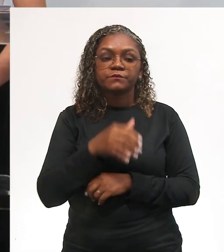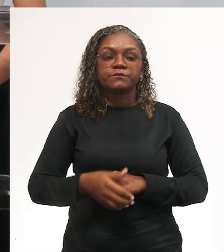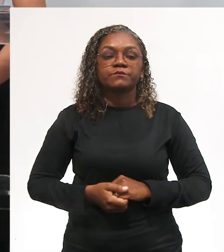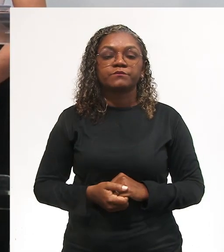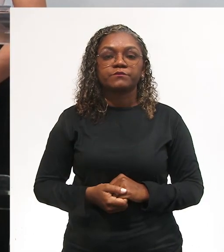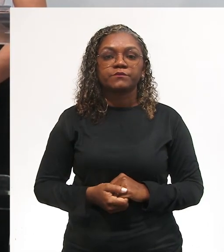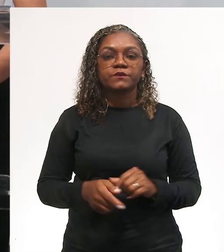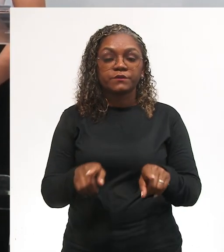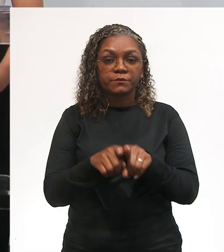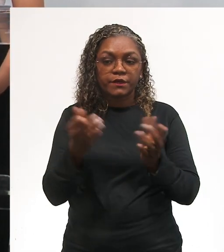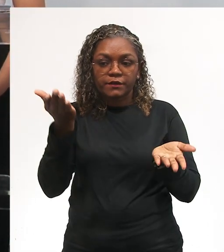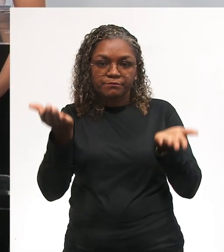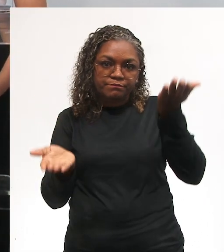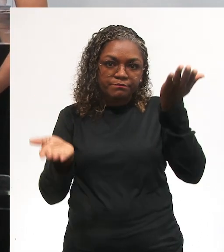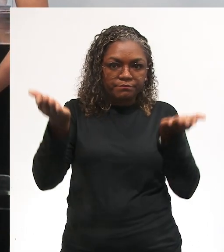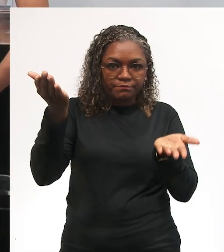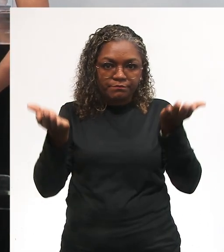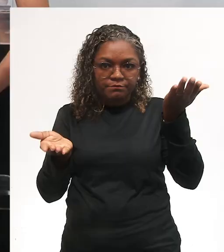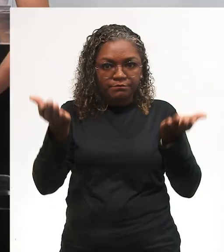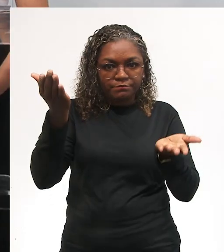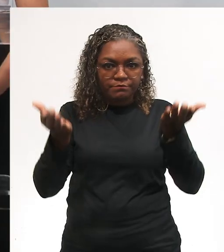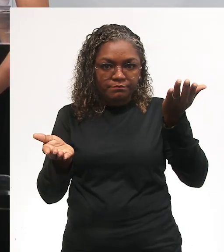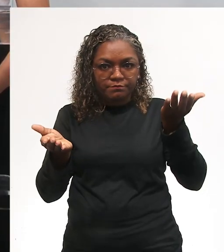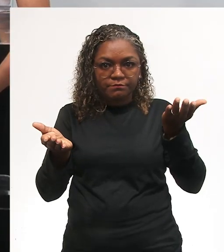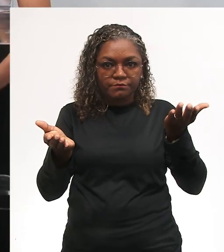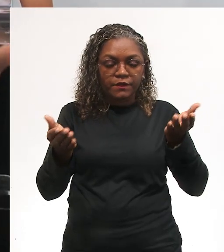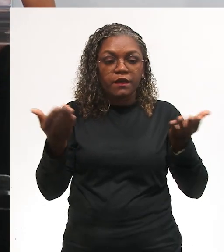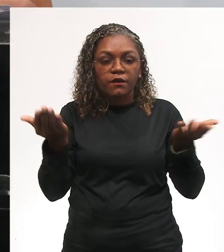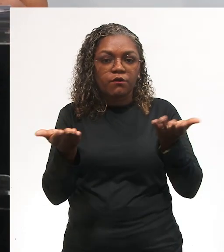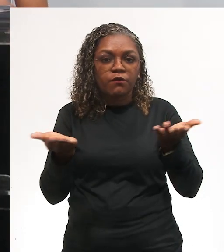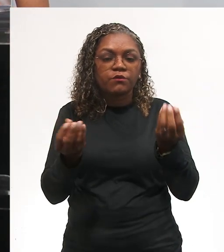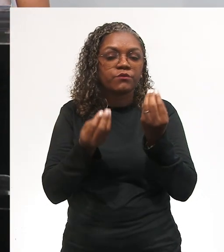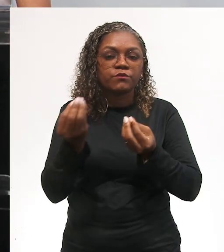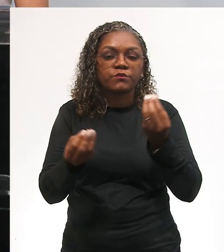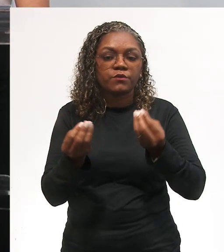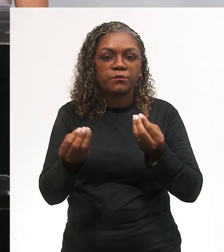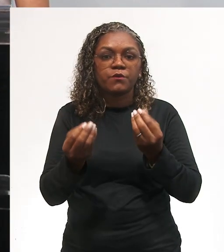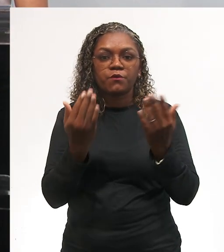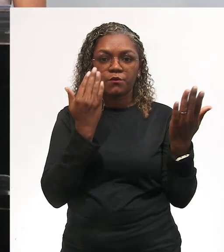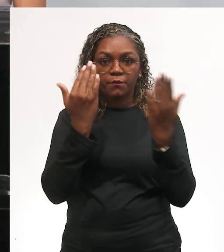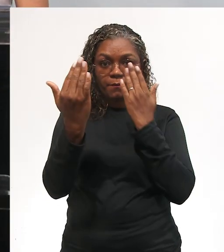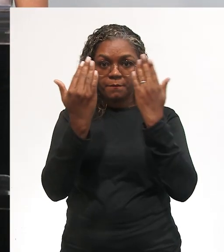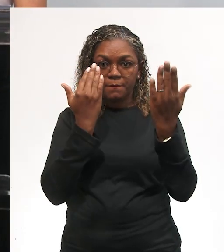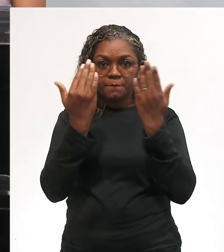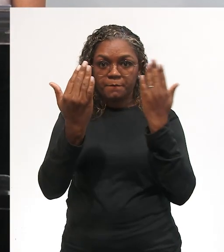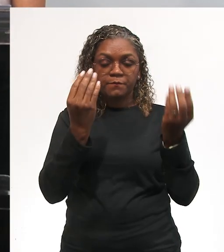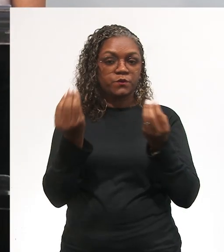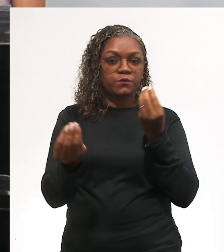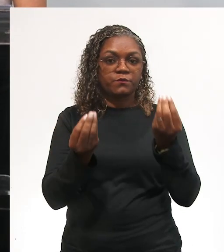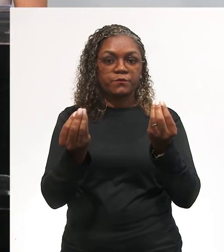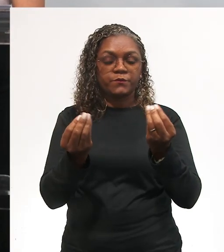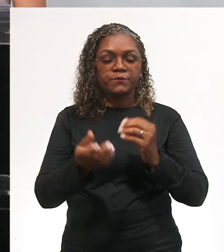proporção, né? Quando nós temos uma proporção, a razão nós comparamos duas